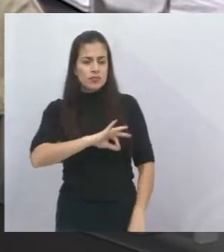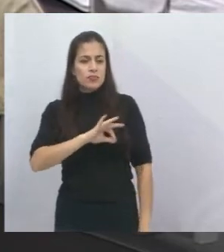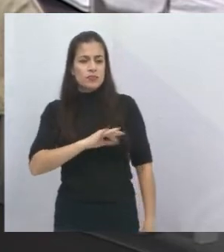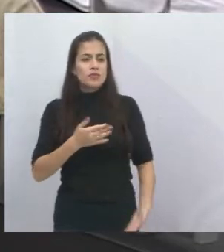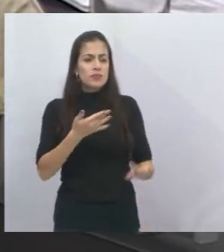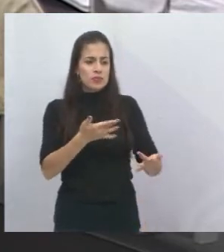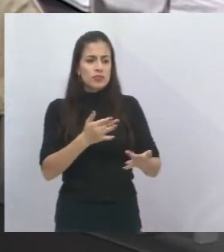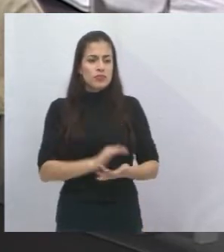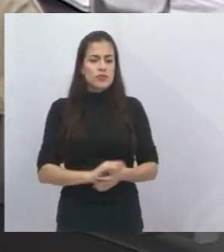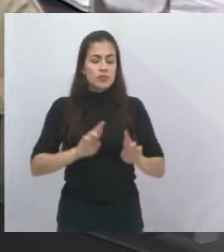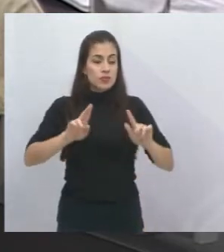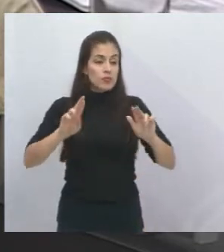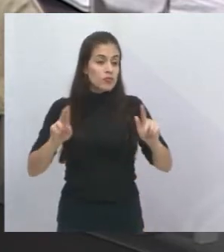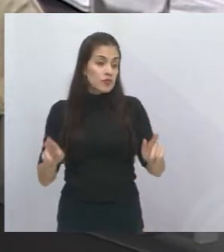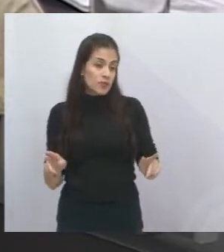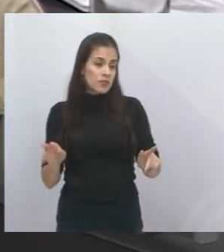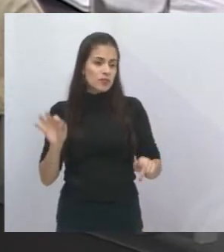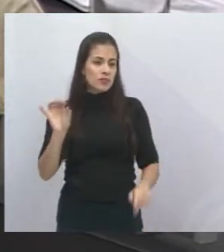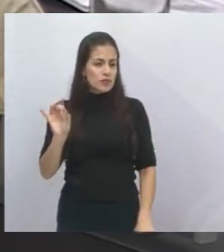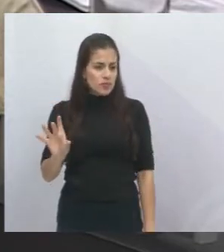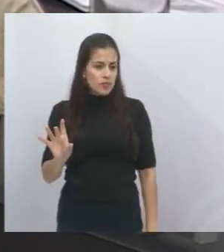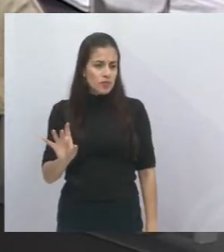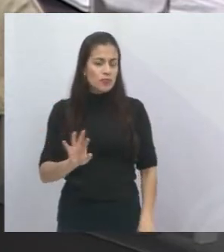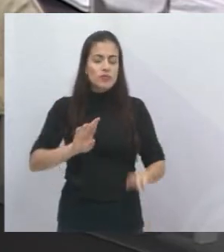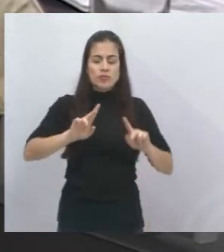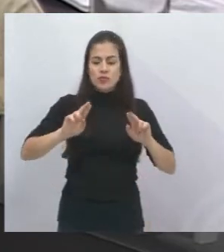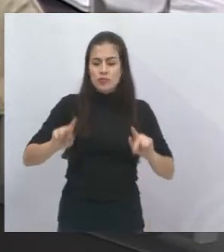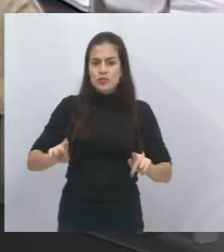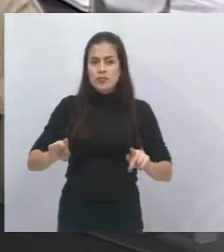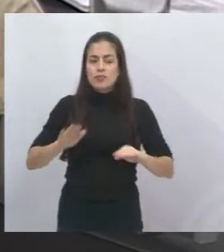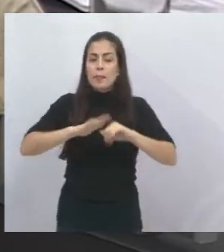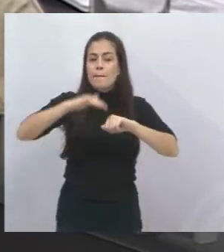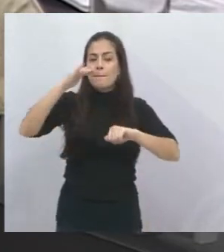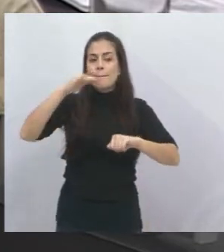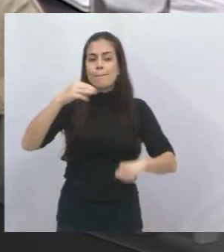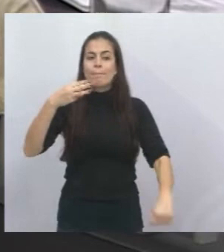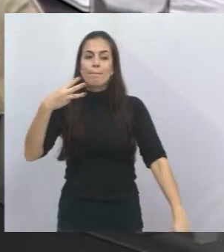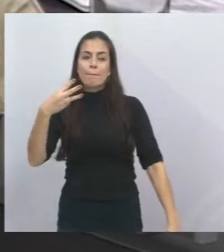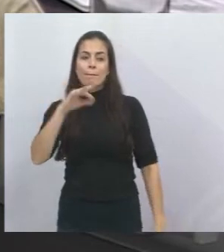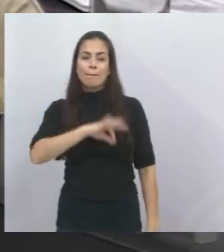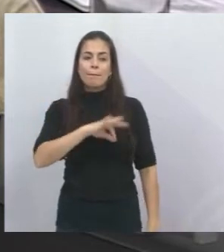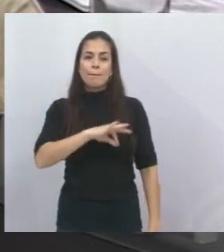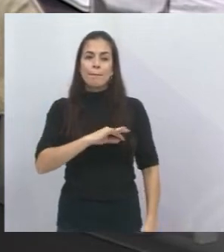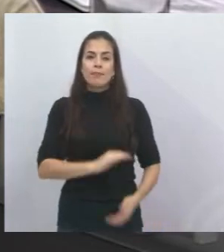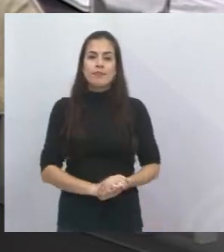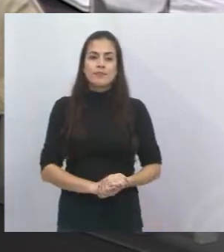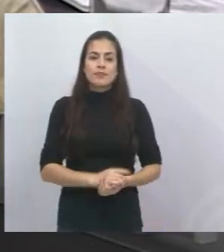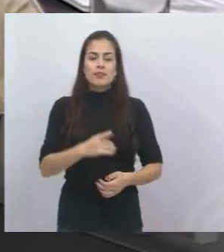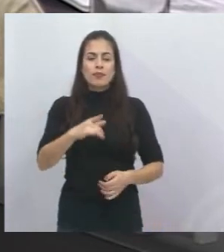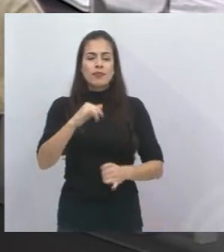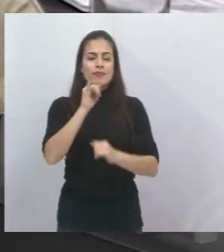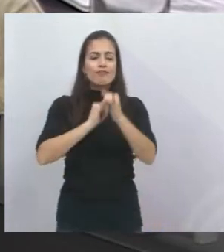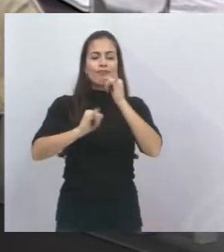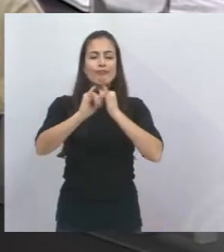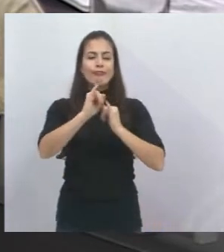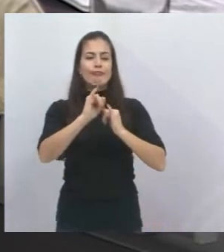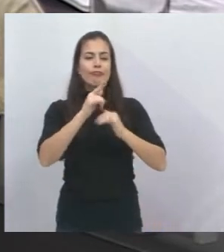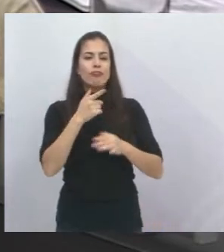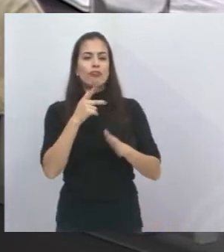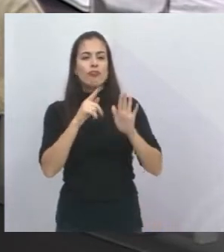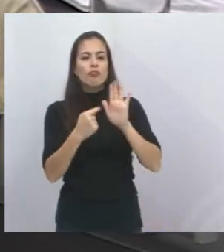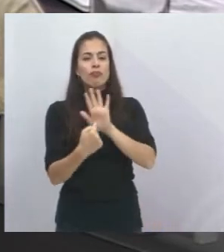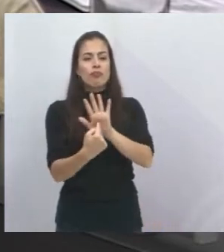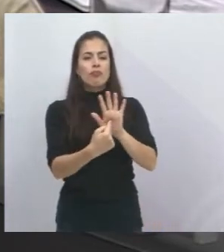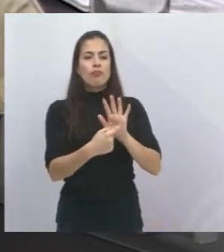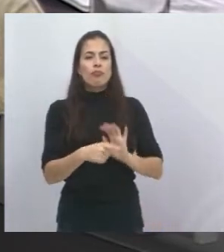Né? E as pessoas colocaram lá na internet, vereadores que postaram a favor, né? E foi lá, todo mundo e o vereador que